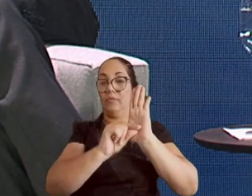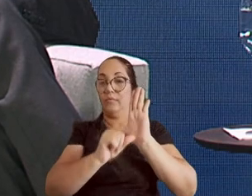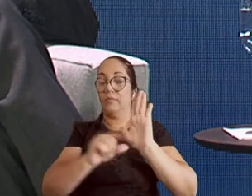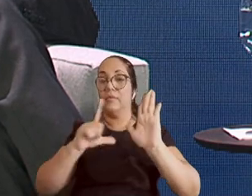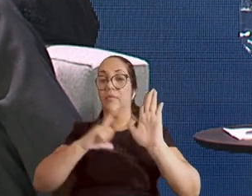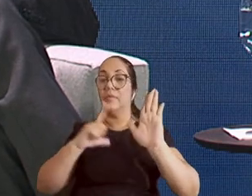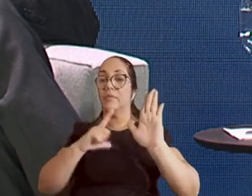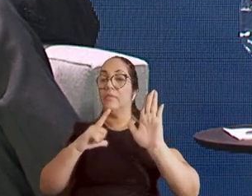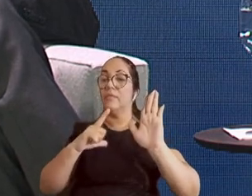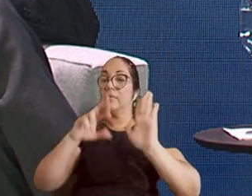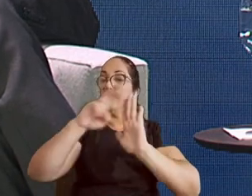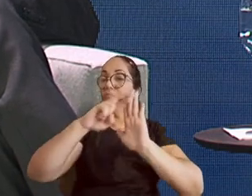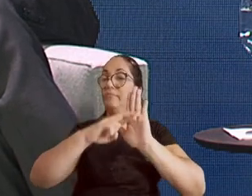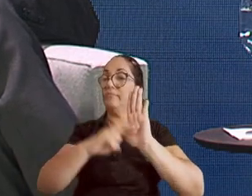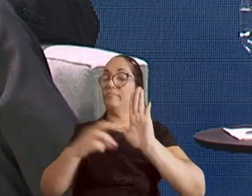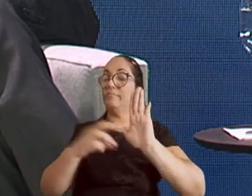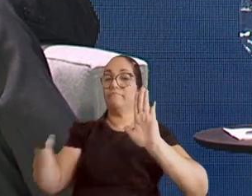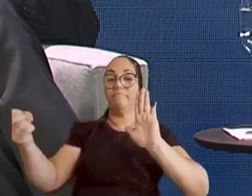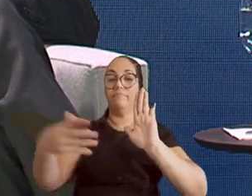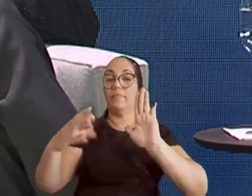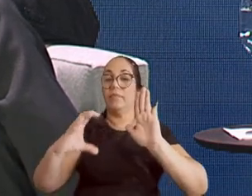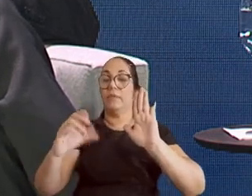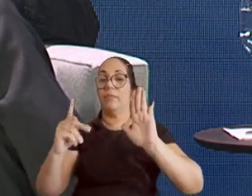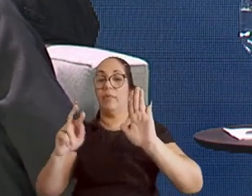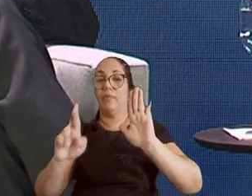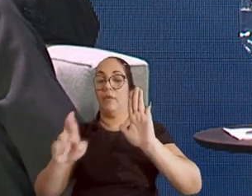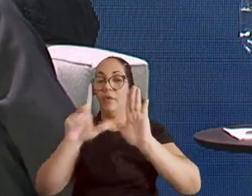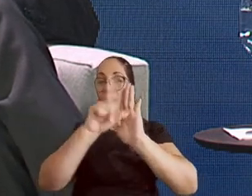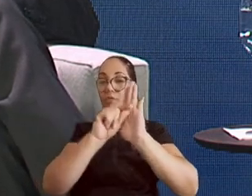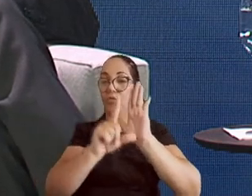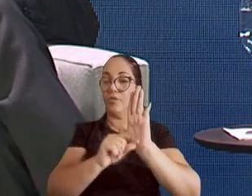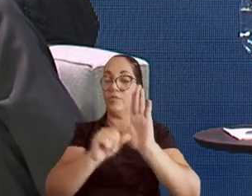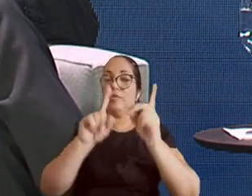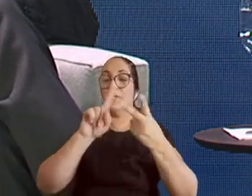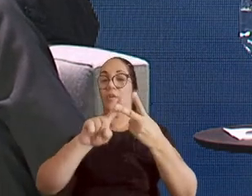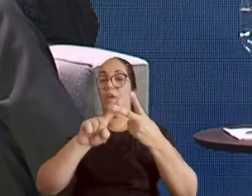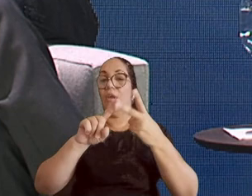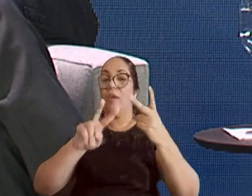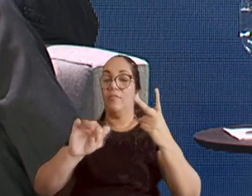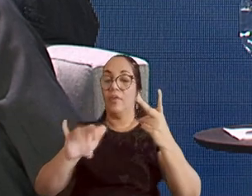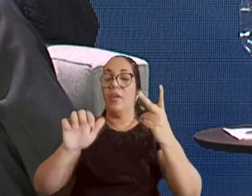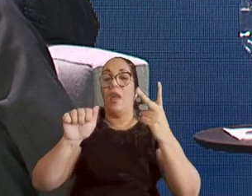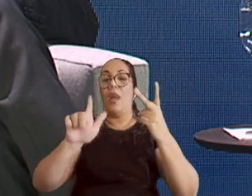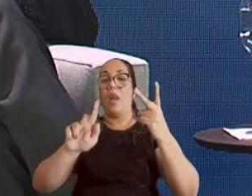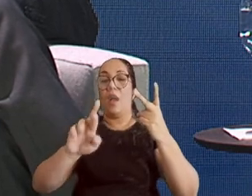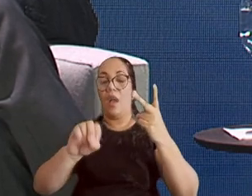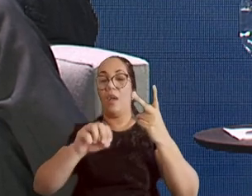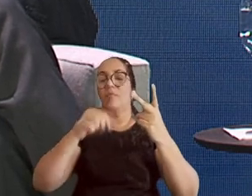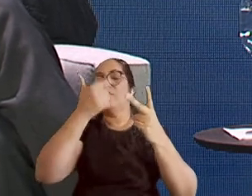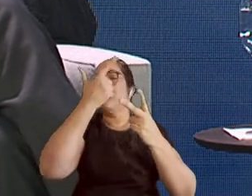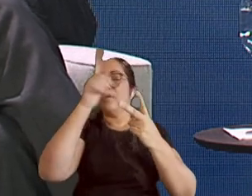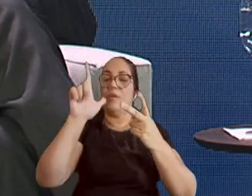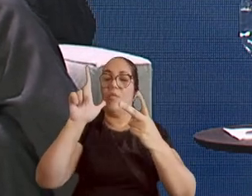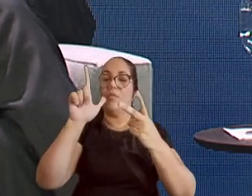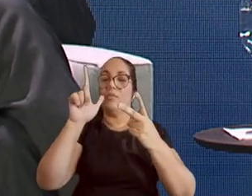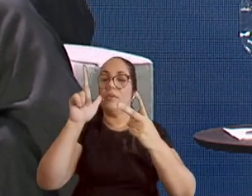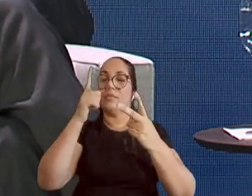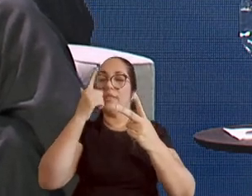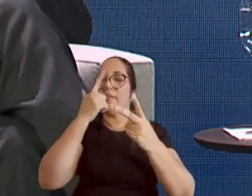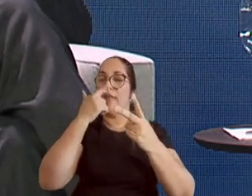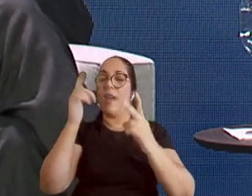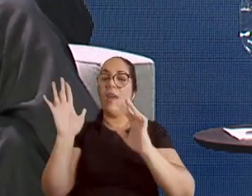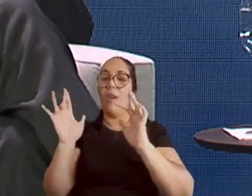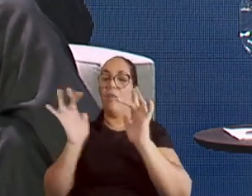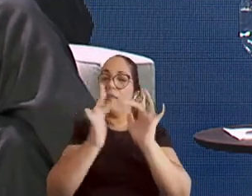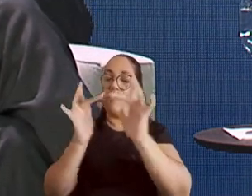desde CPR digital além do fiagro várias outras coisas então viabilizando essa aproximação do Mercado de Capitais direto com o produtor